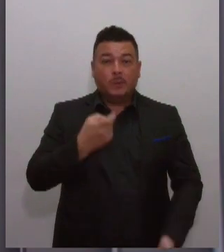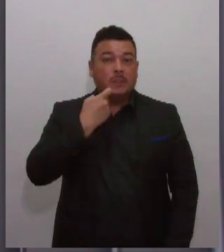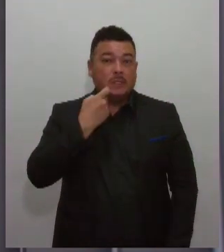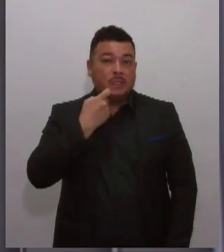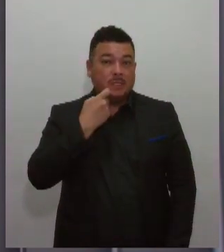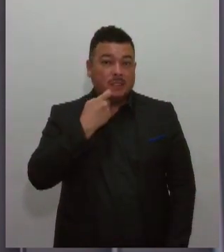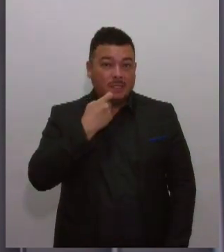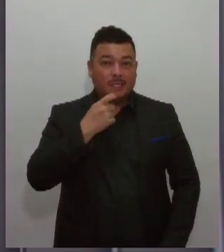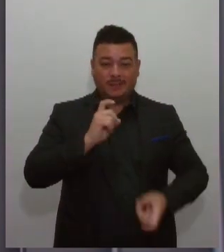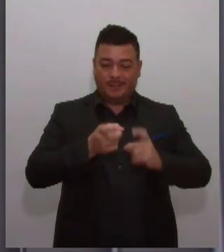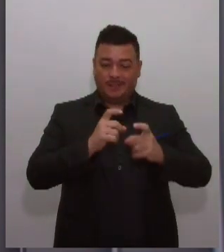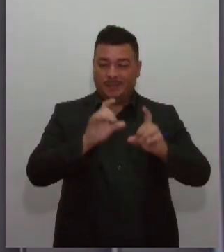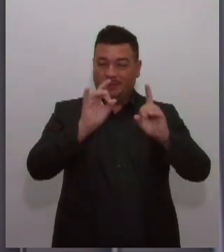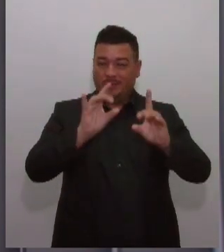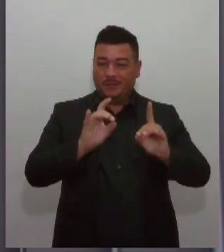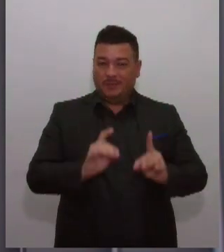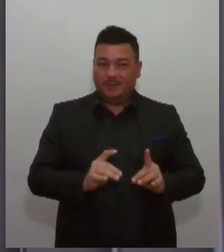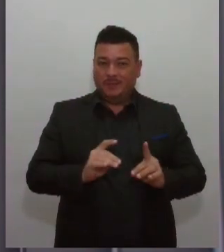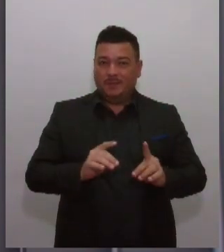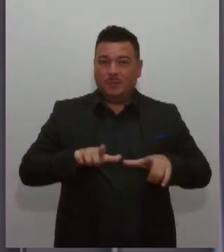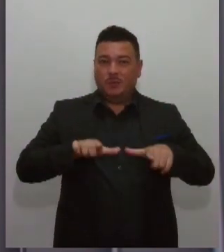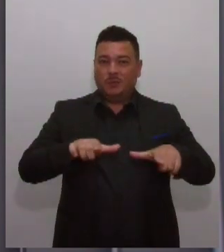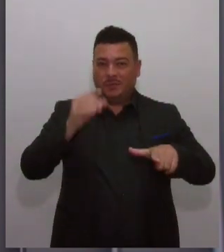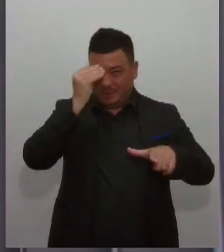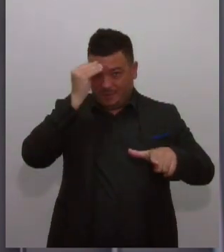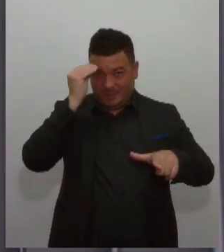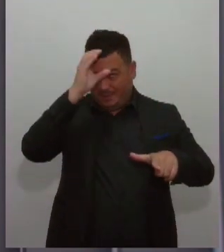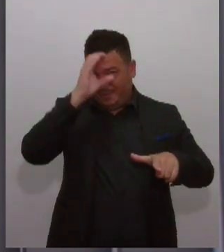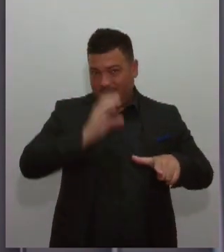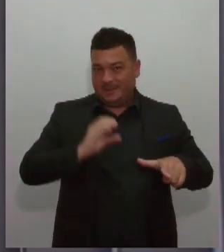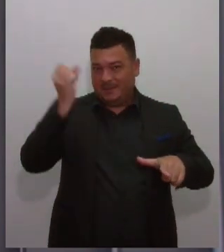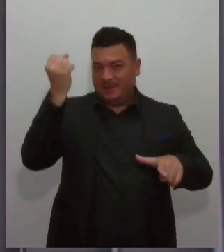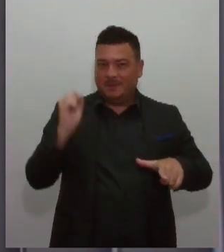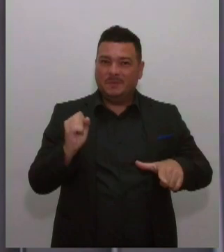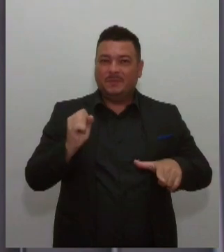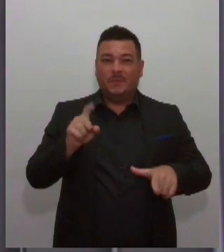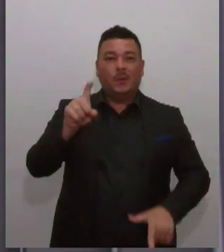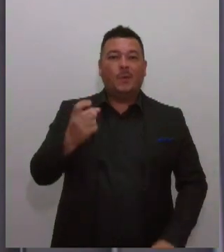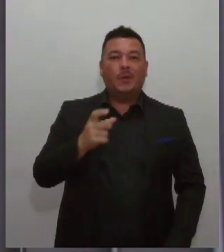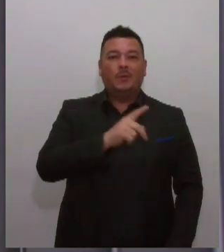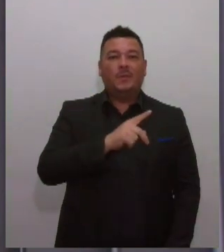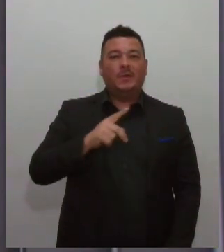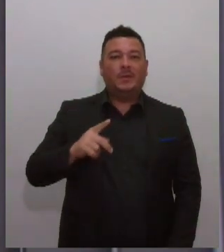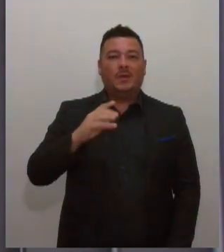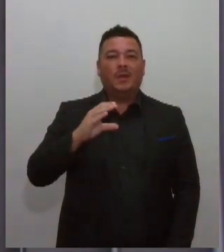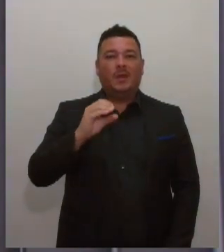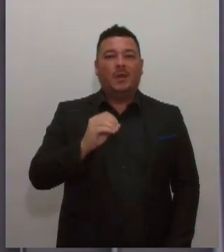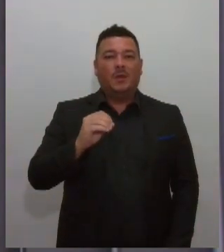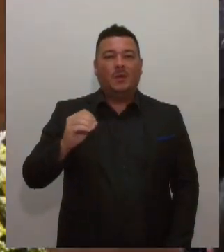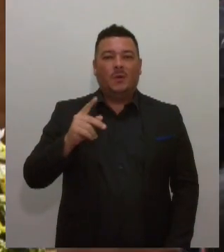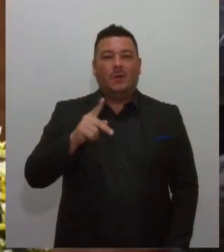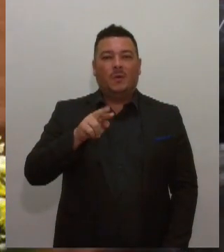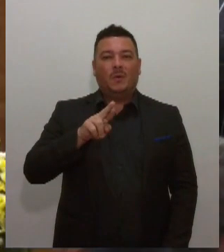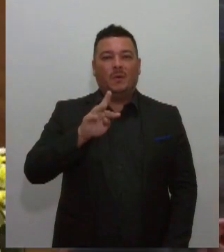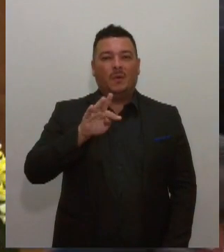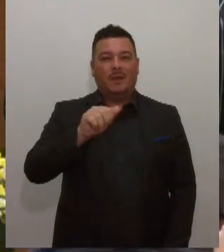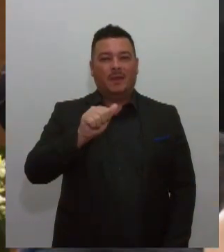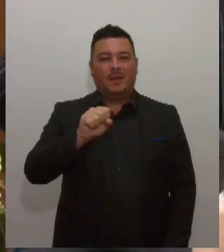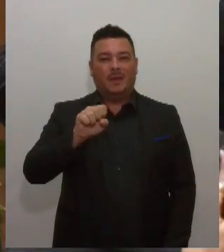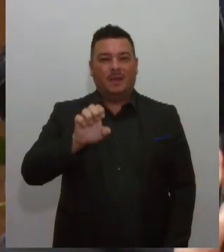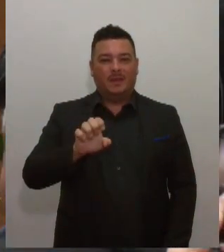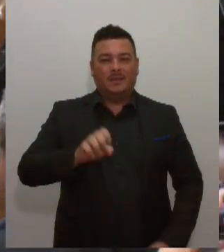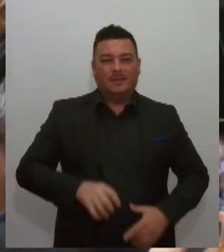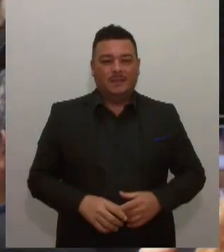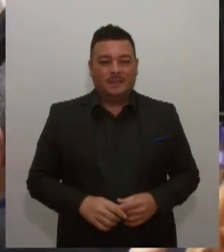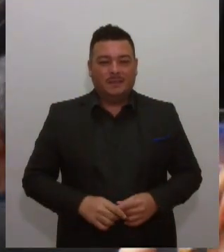especial, o título de cidadania sergipana ao ex-presidente da Copertaus, Valdênis Ferreira. Vamos acompanhar.